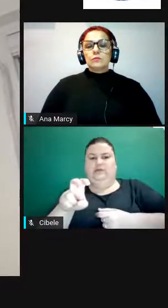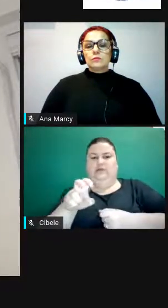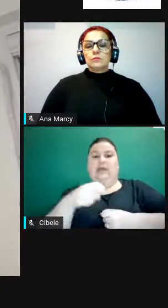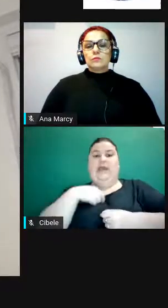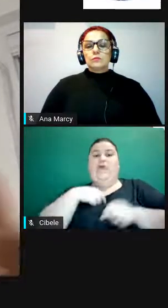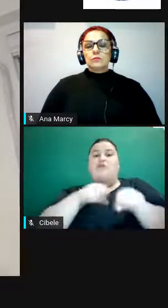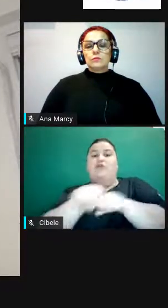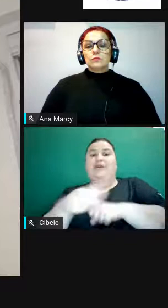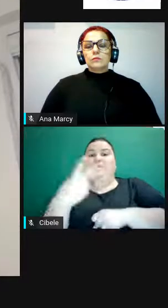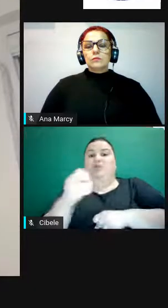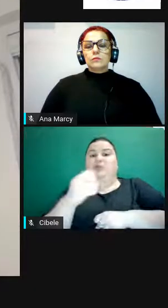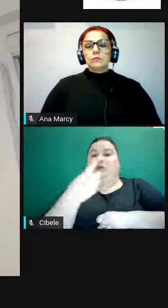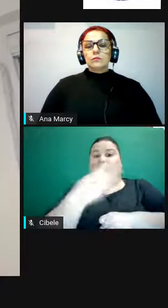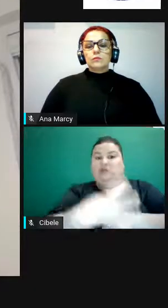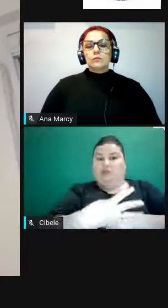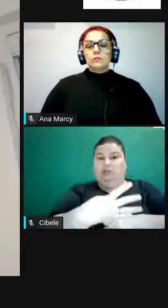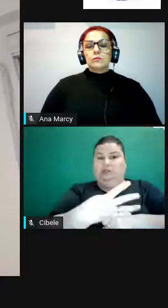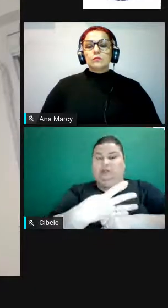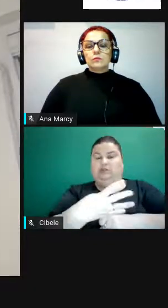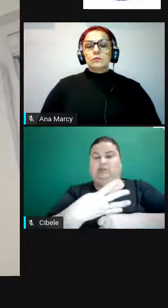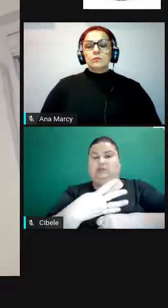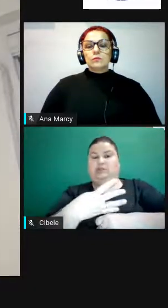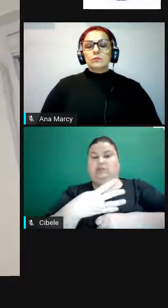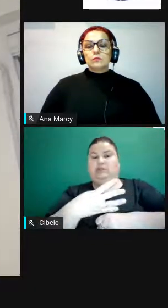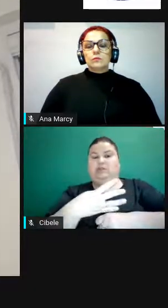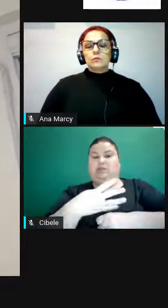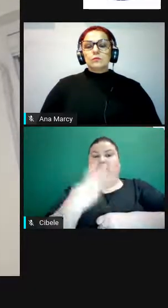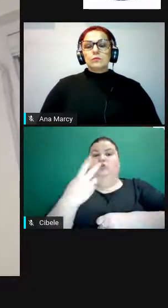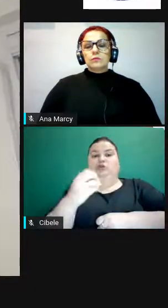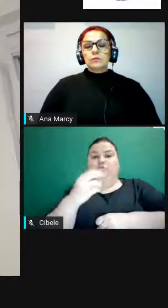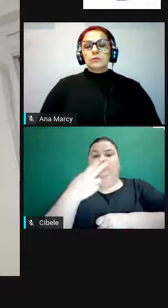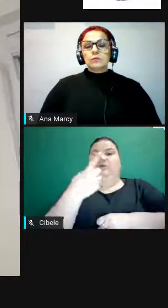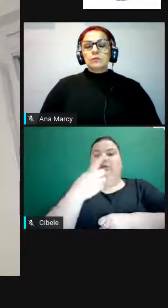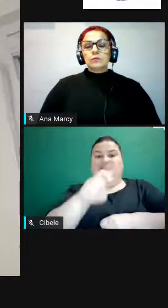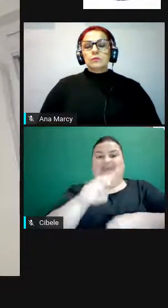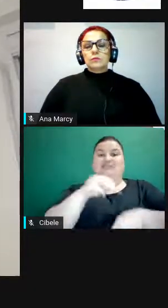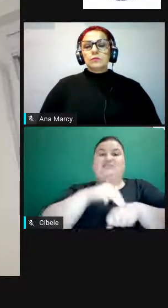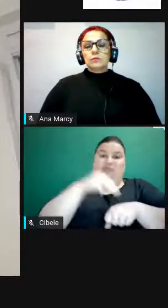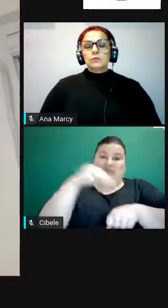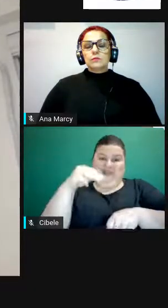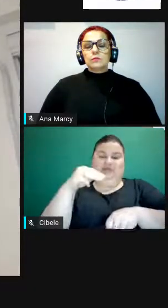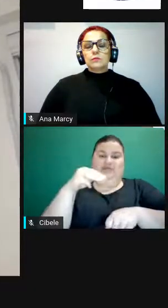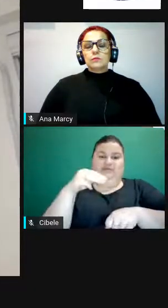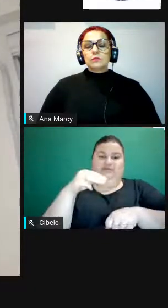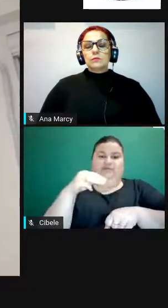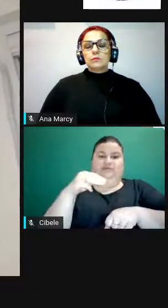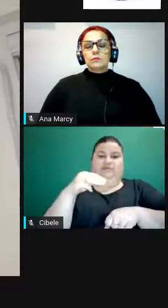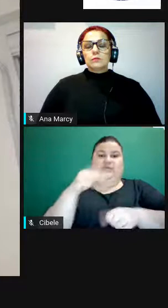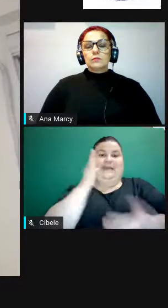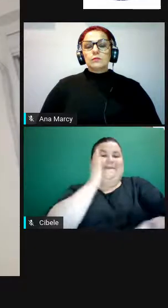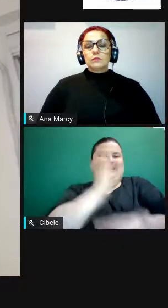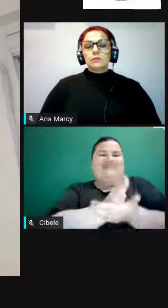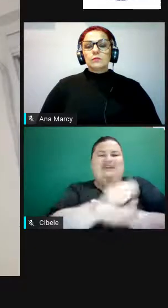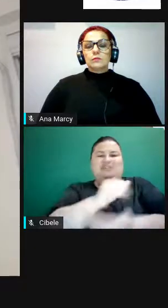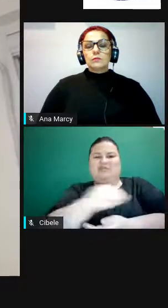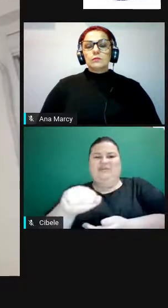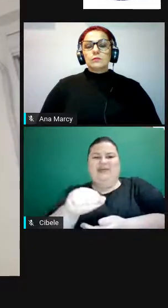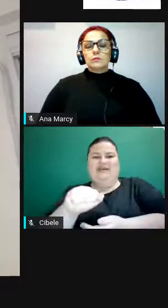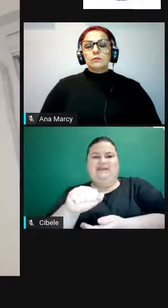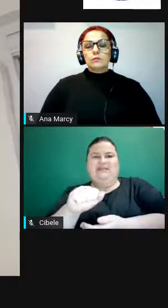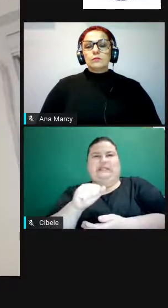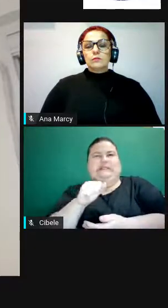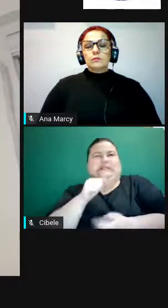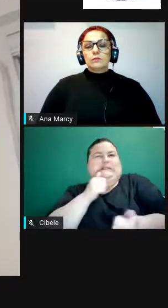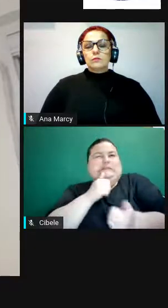2014 e 2015 logo depois eu já tava no mestrado ali tal e daí na metade do semestre aproximadamente para o